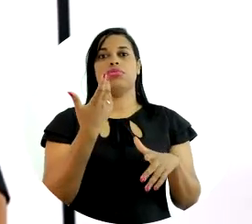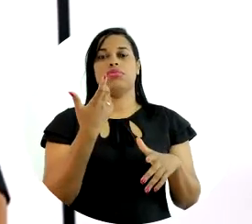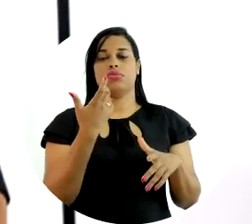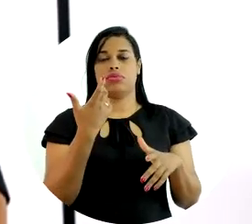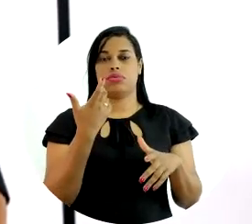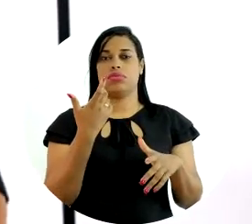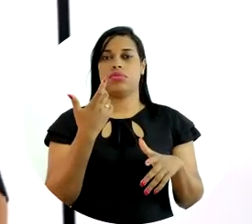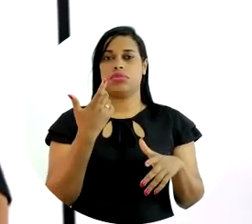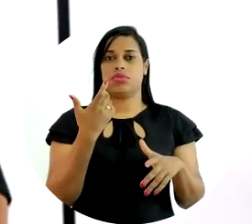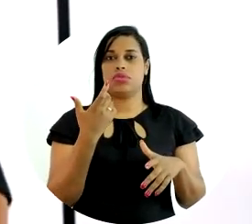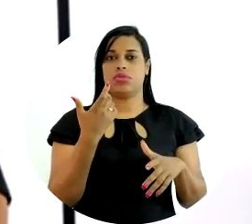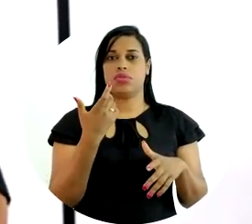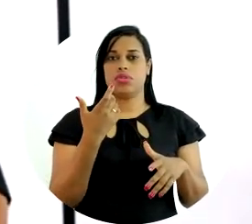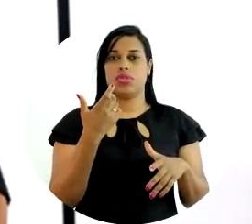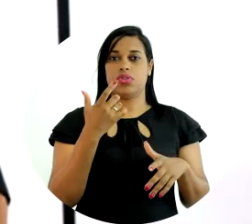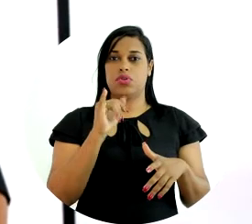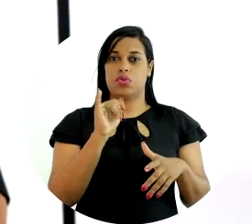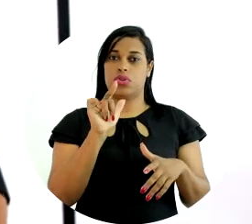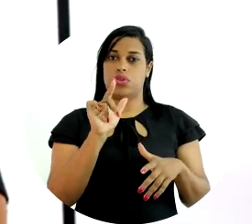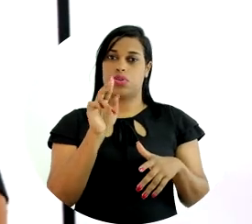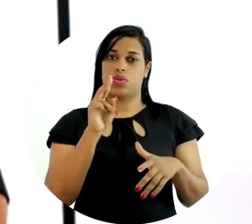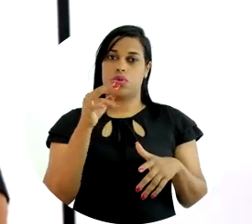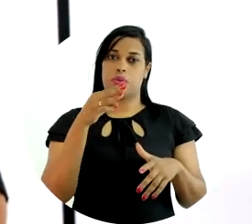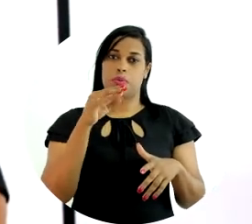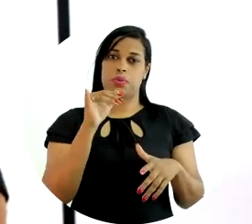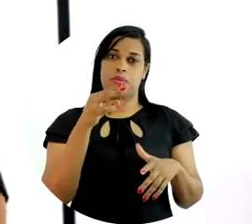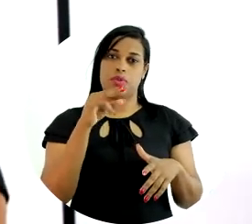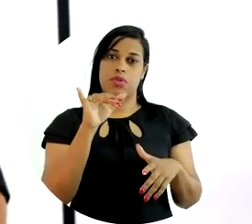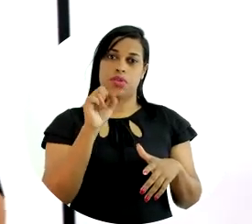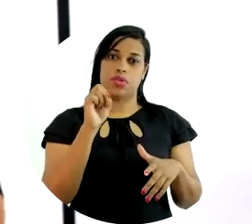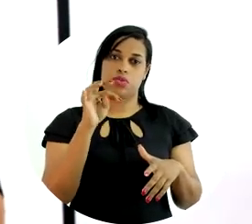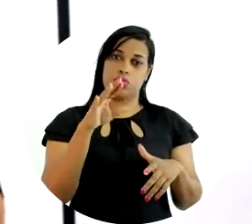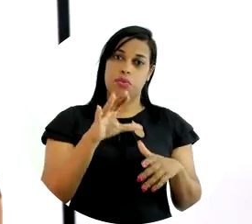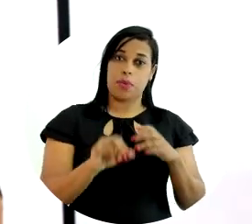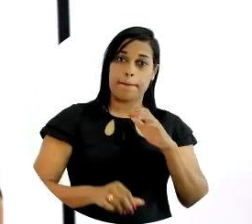da do iluminismo